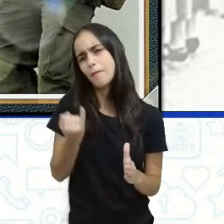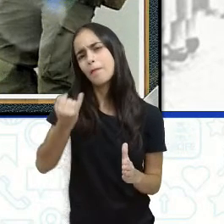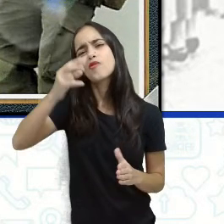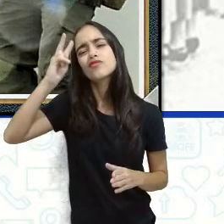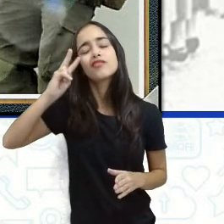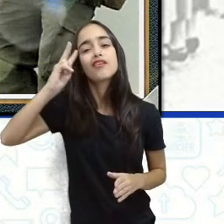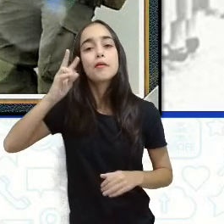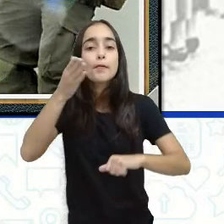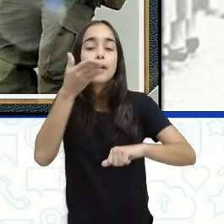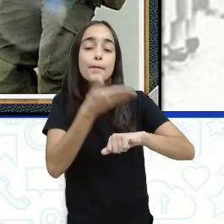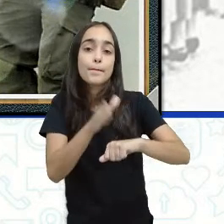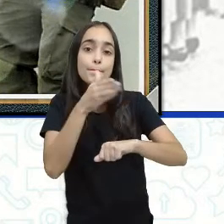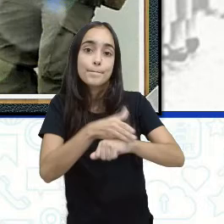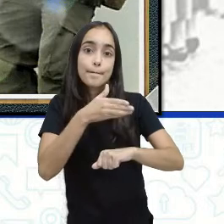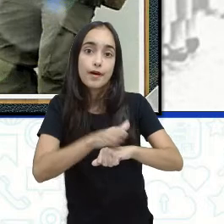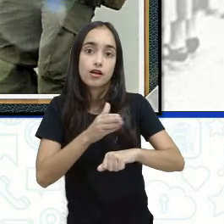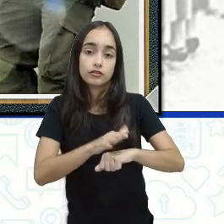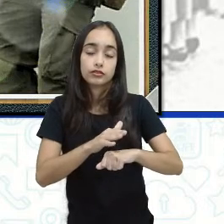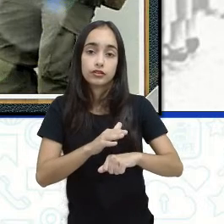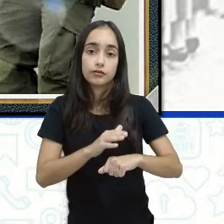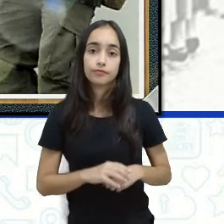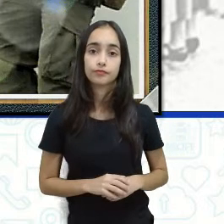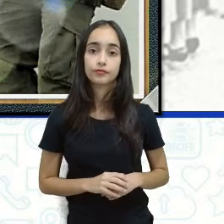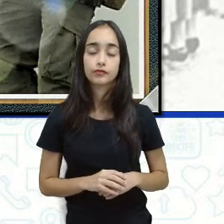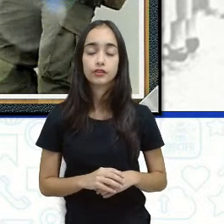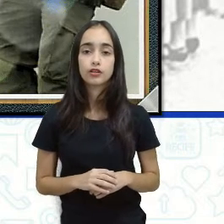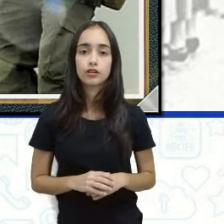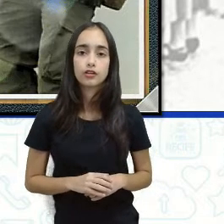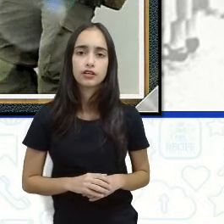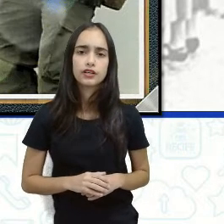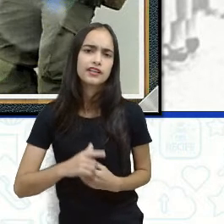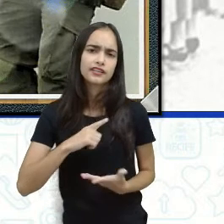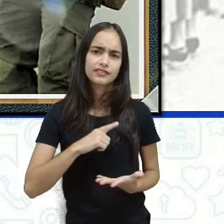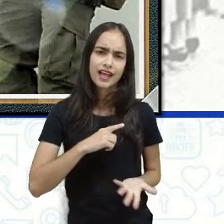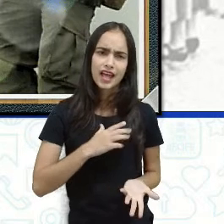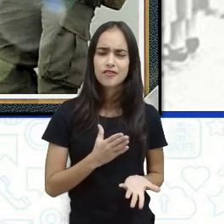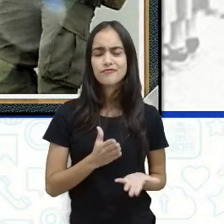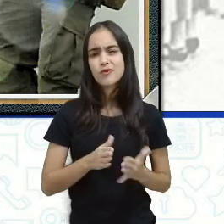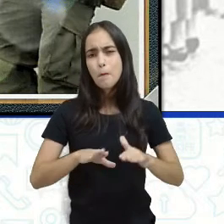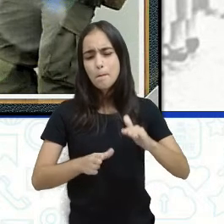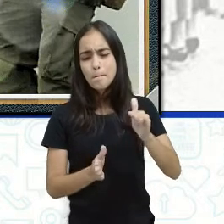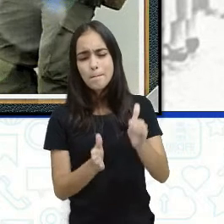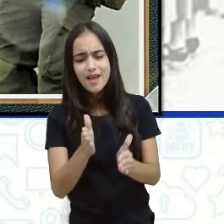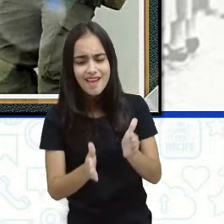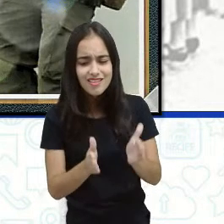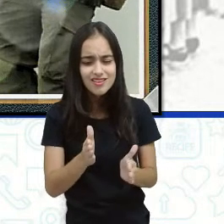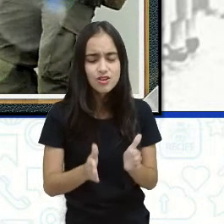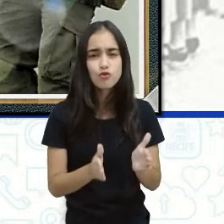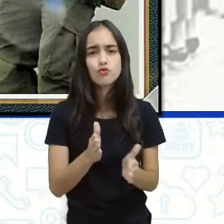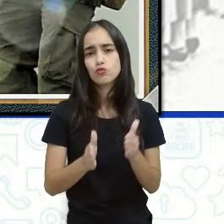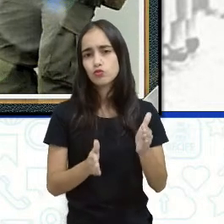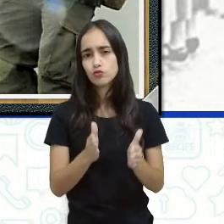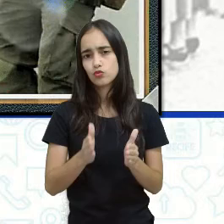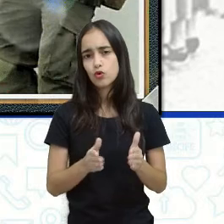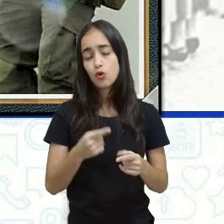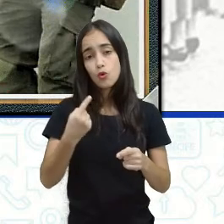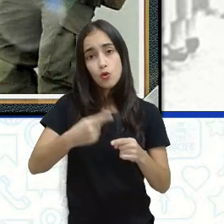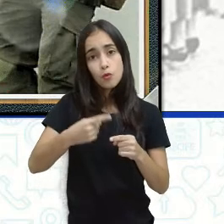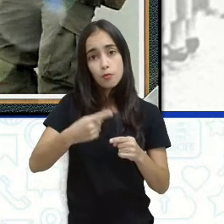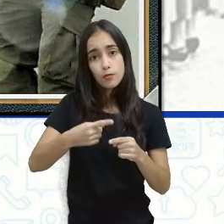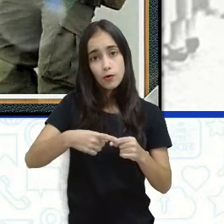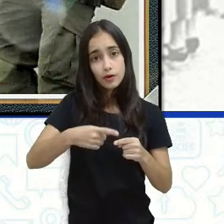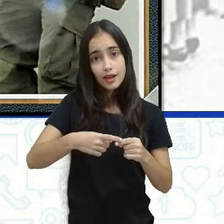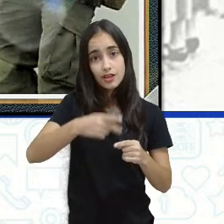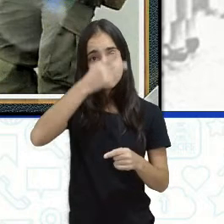prática, né, ela foi estabelecida durante esse período, né, porque os alemães,